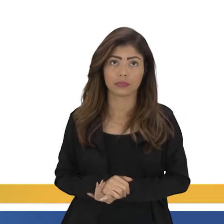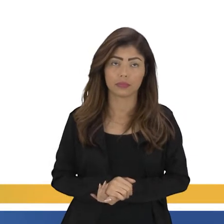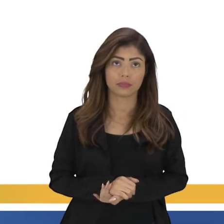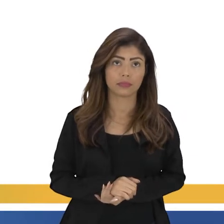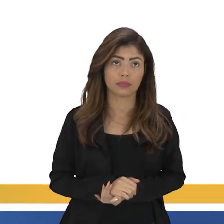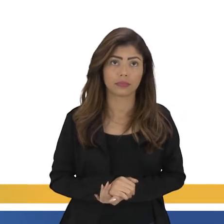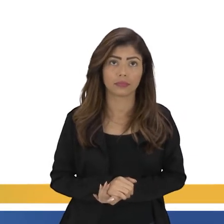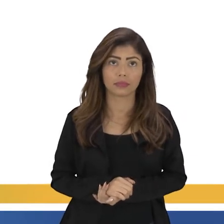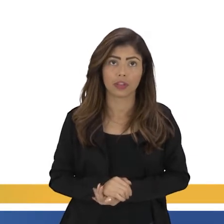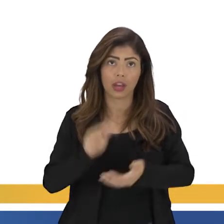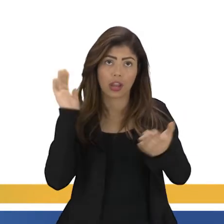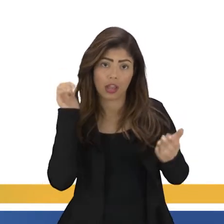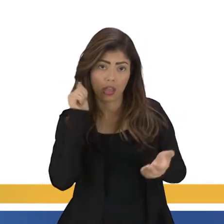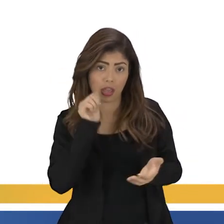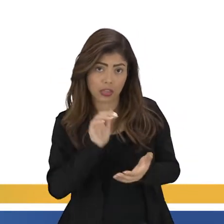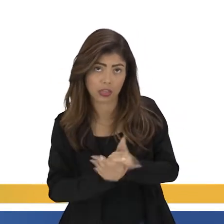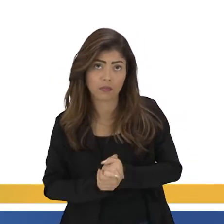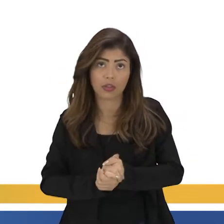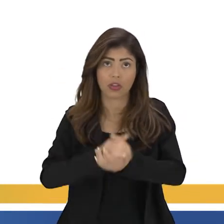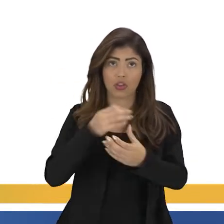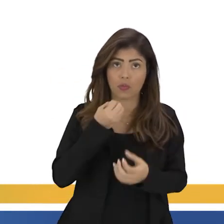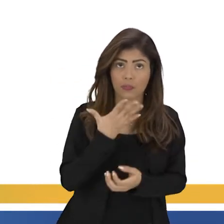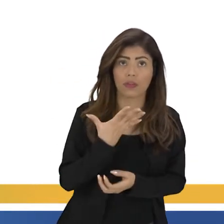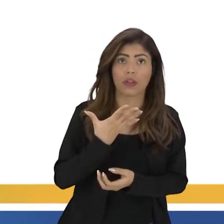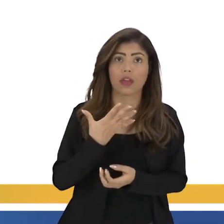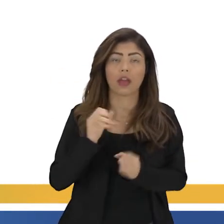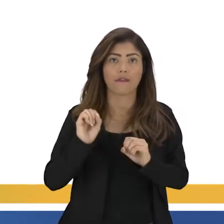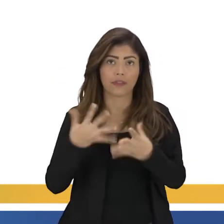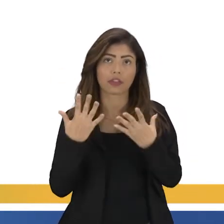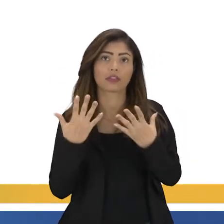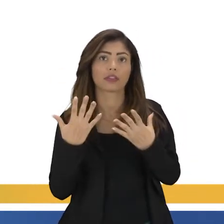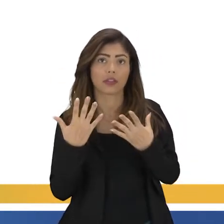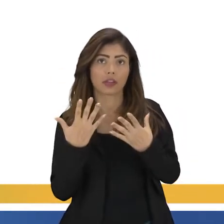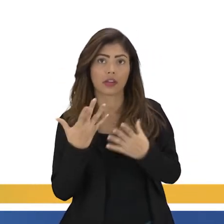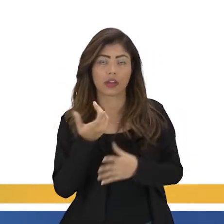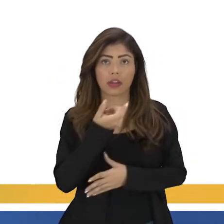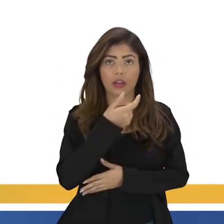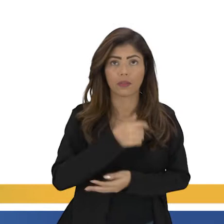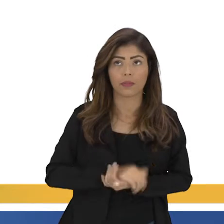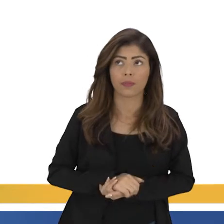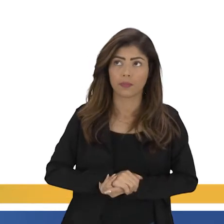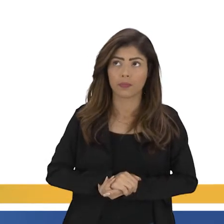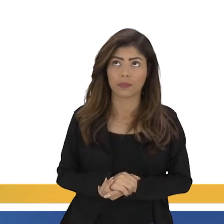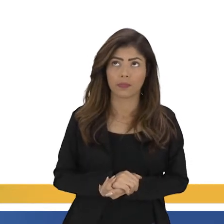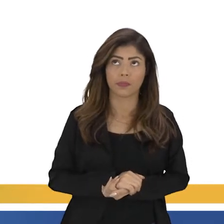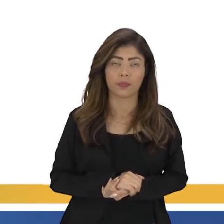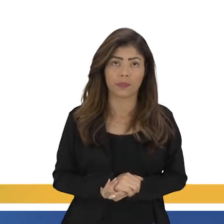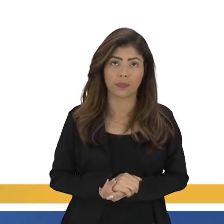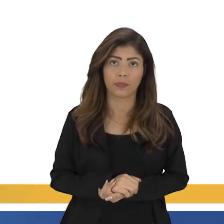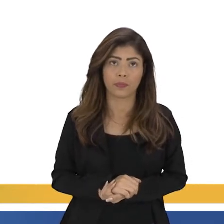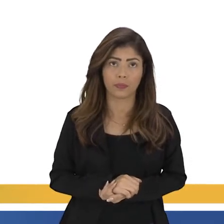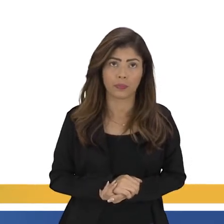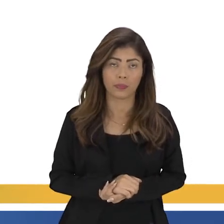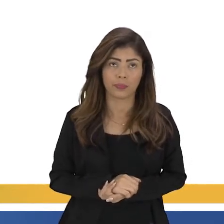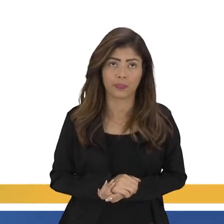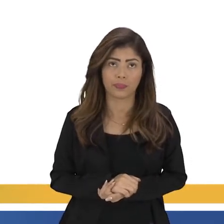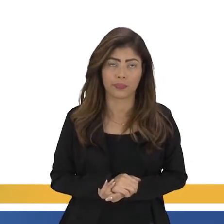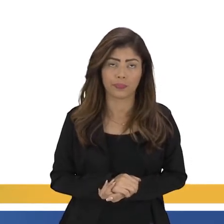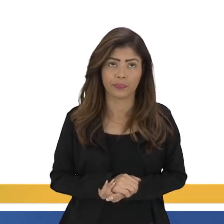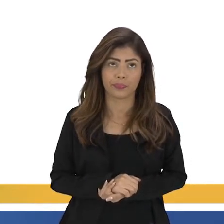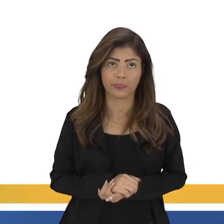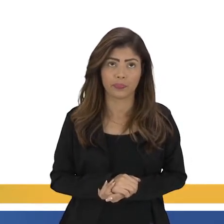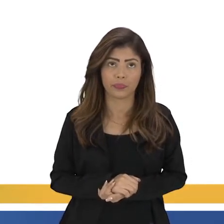El casamiento será una sencilla ceremonia en la iglesia y luego en la casa del padre